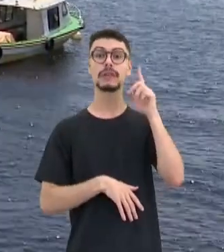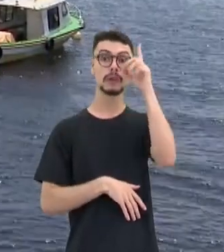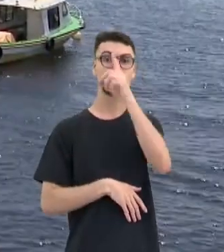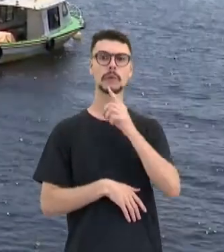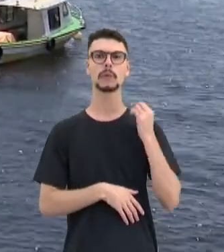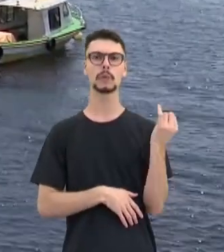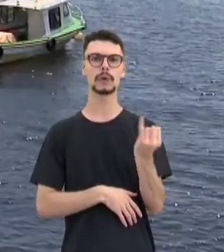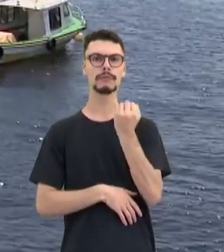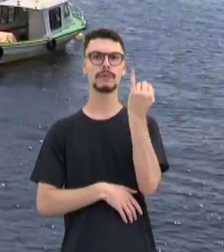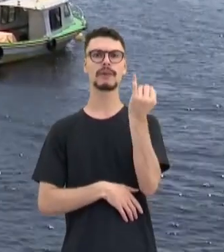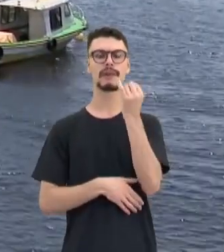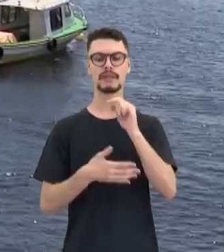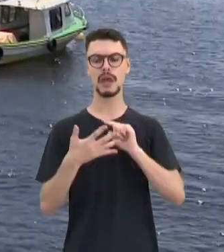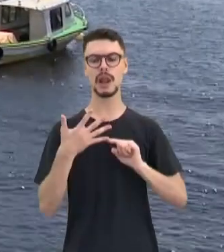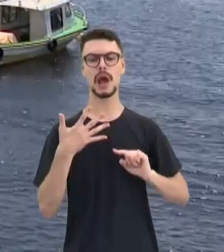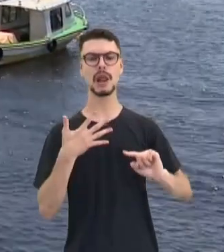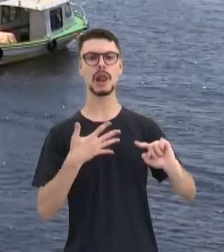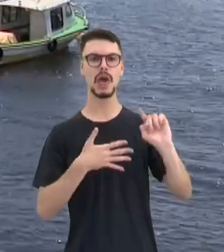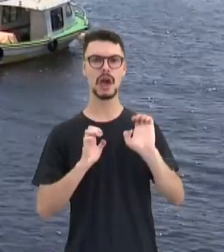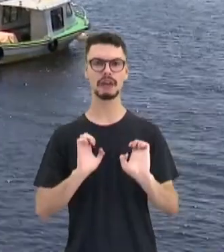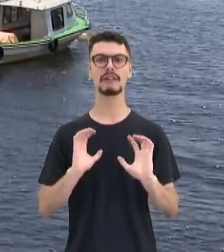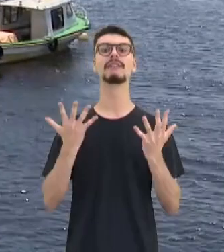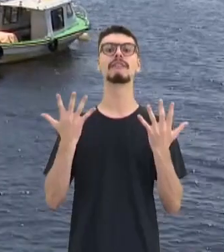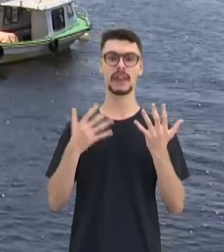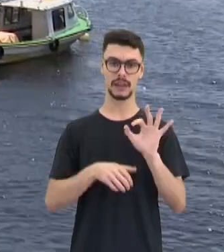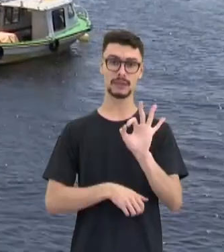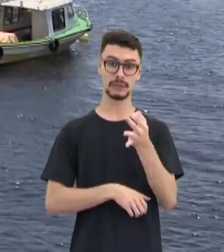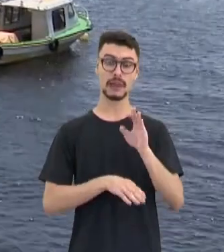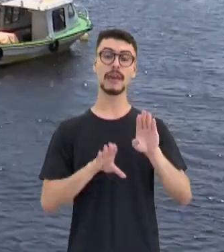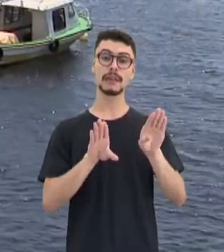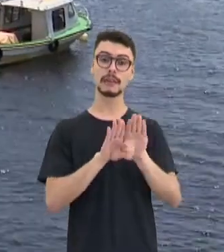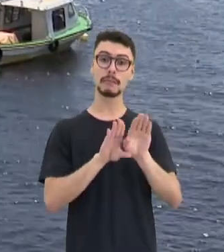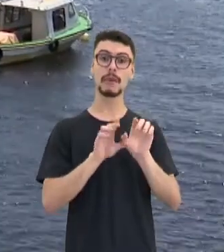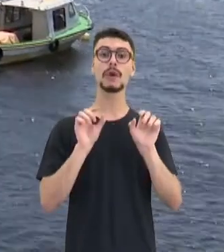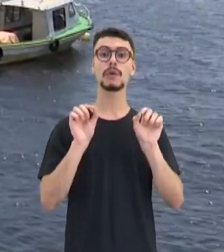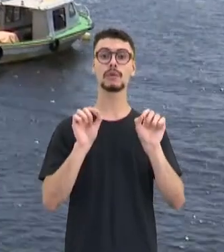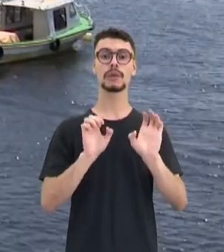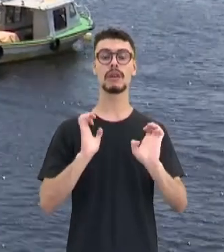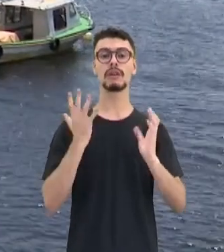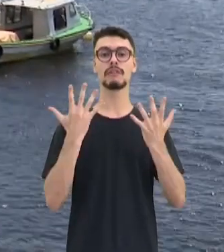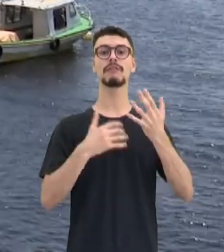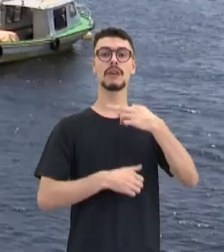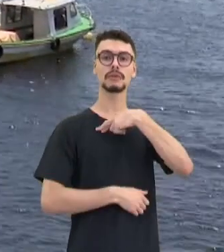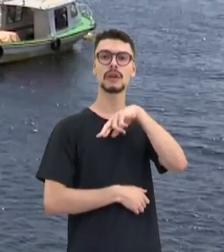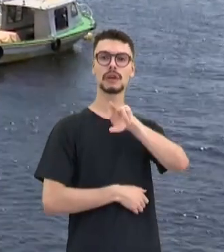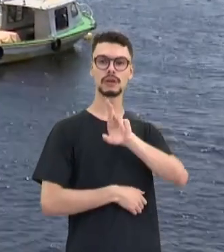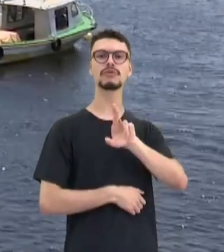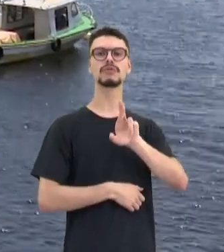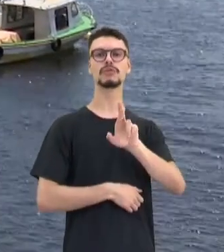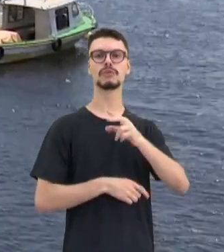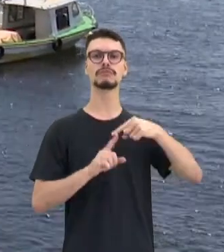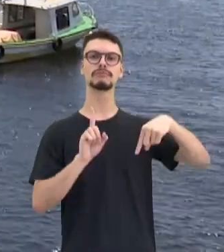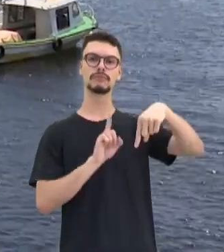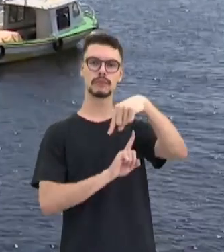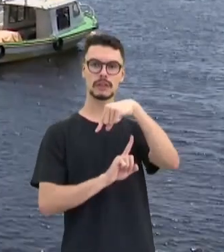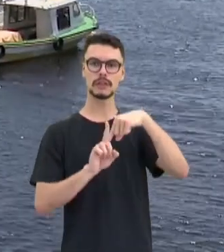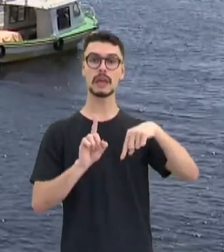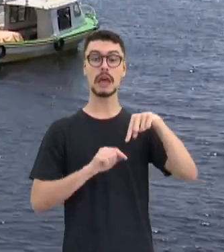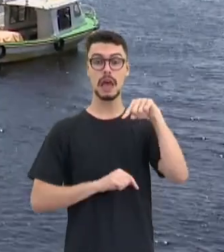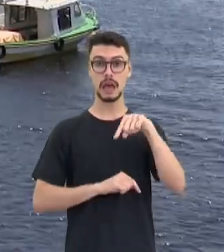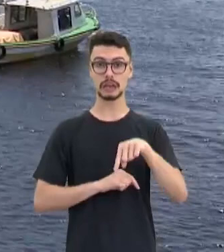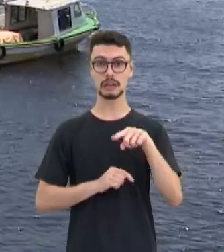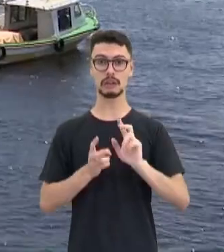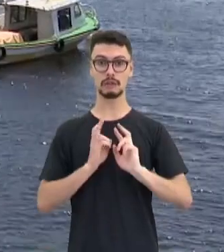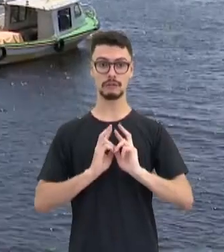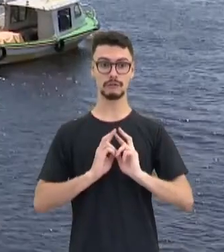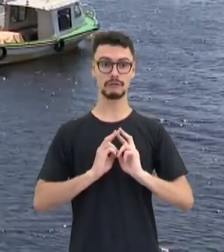com diversas festividades e também a festa religiosa de Nossa Senhora dos Navegantes aqui na Ilha dos Valadares.